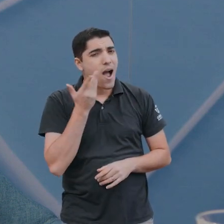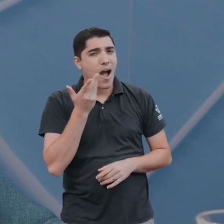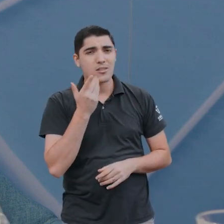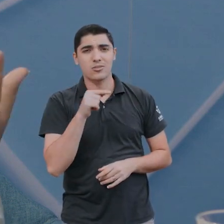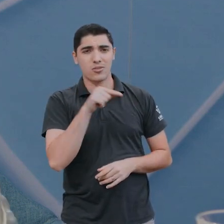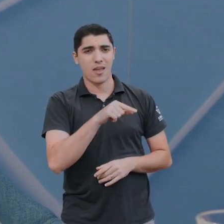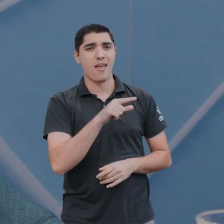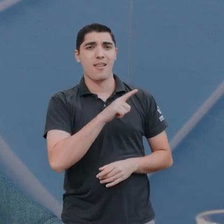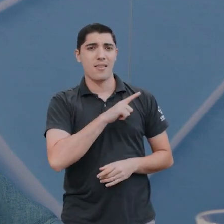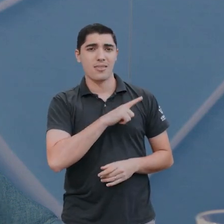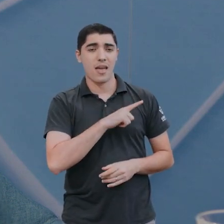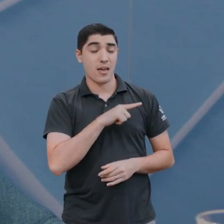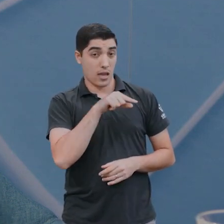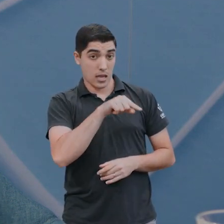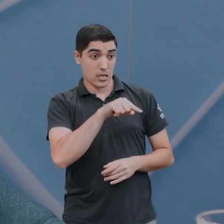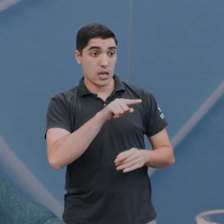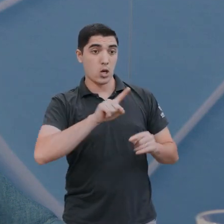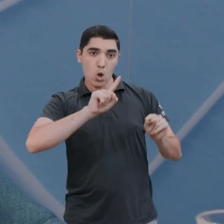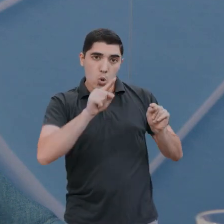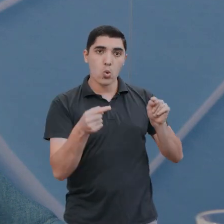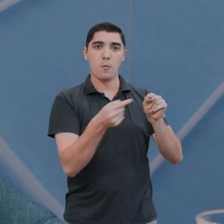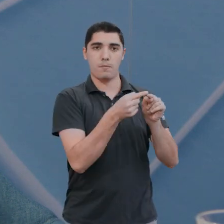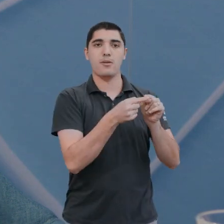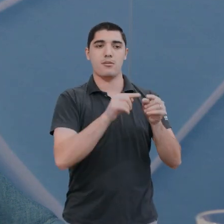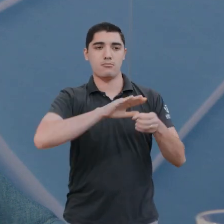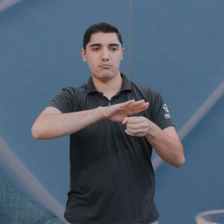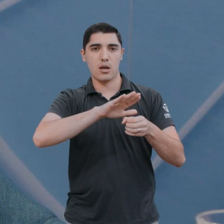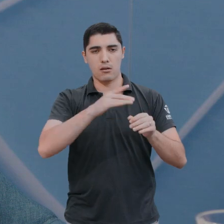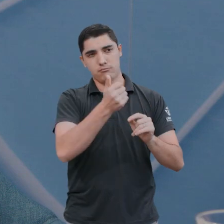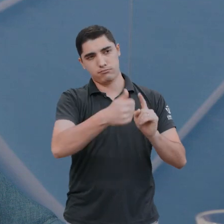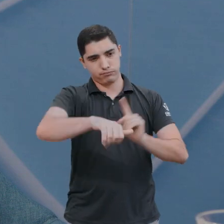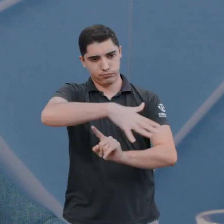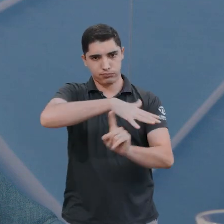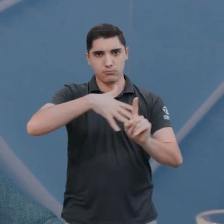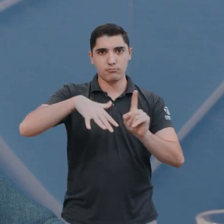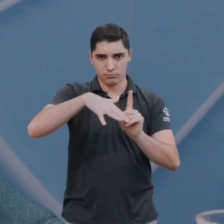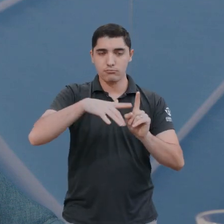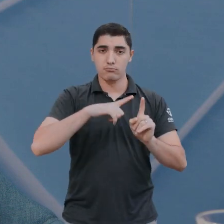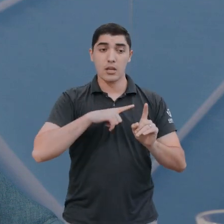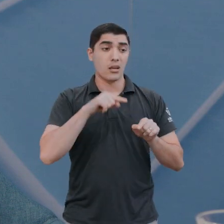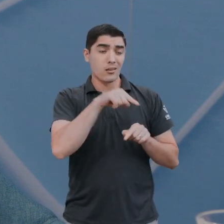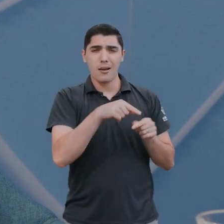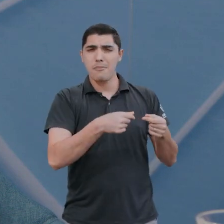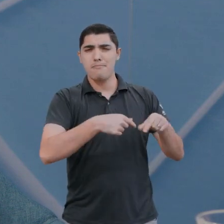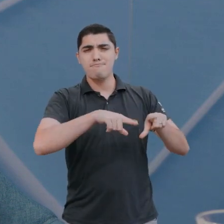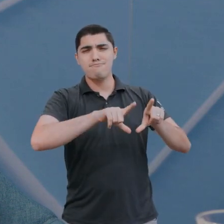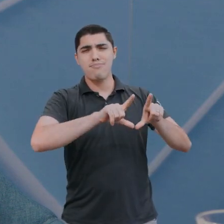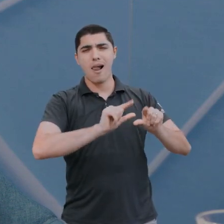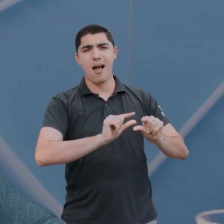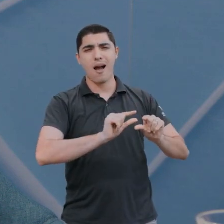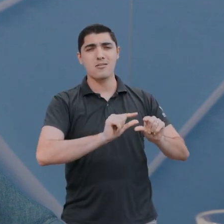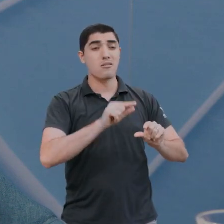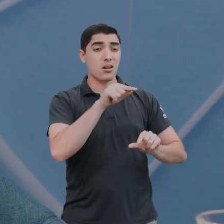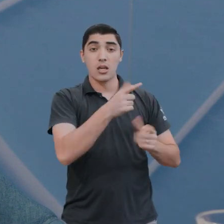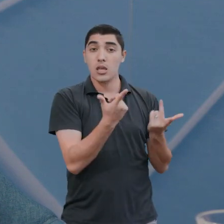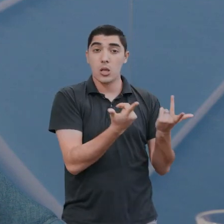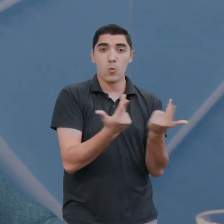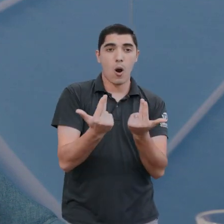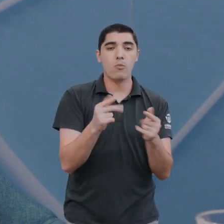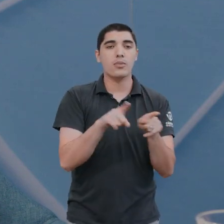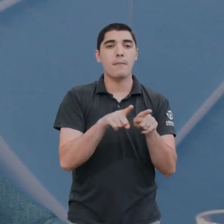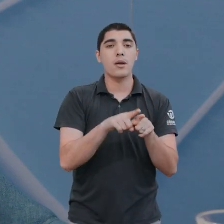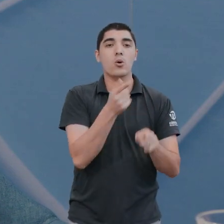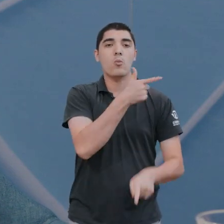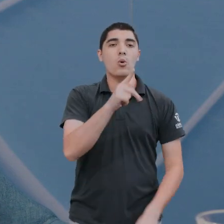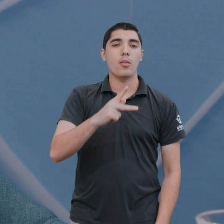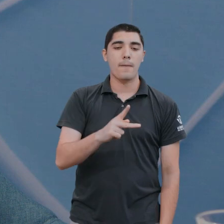ser, é um tecido biodegradável e é um tecido que é tão barato de ser produzido quanto o poliéster, que